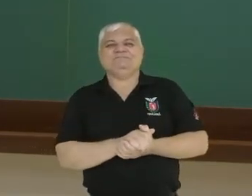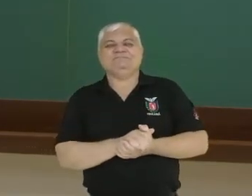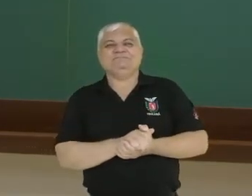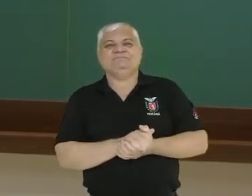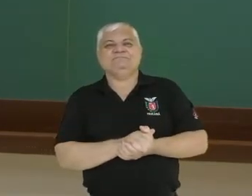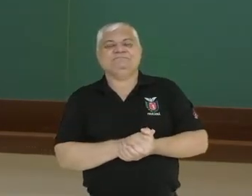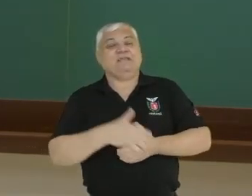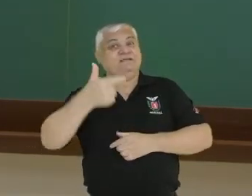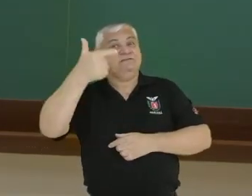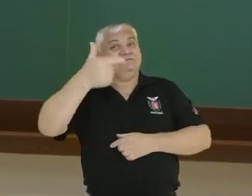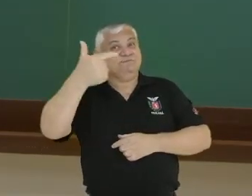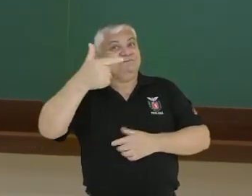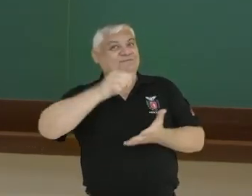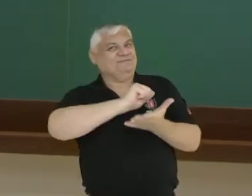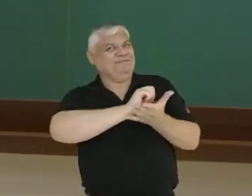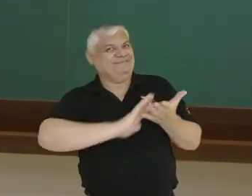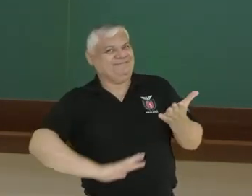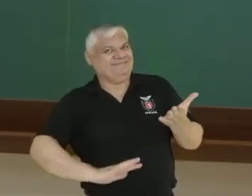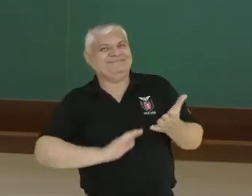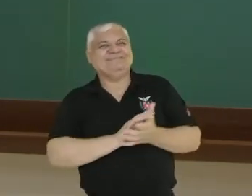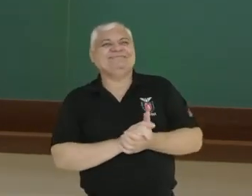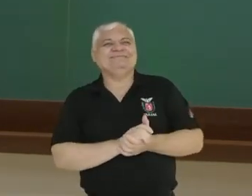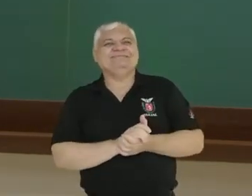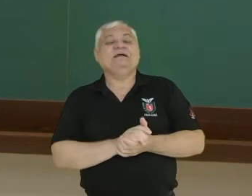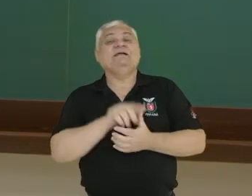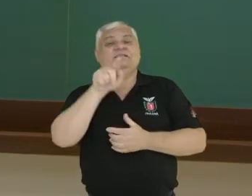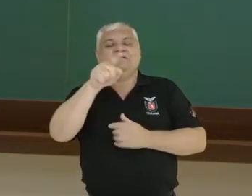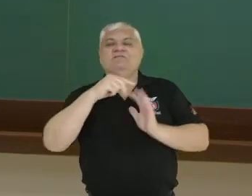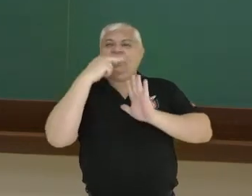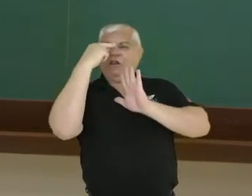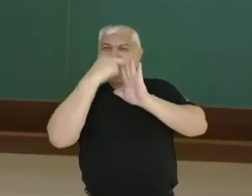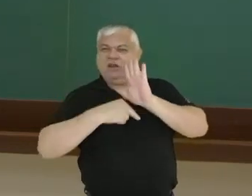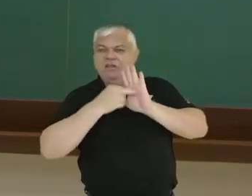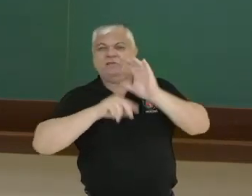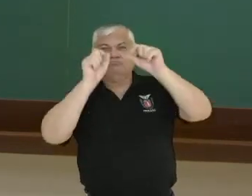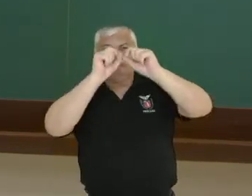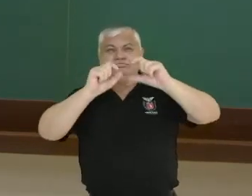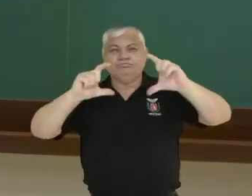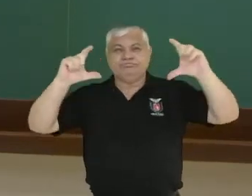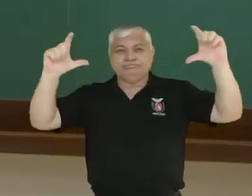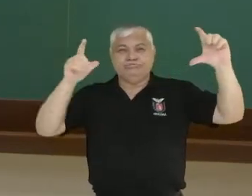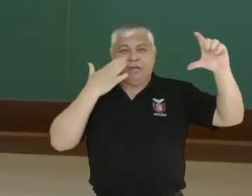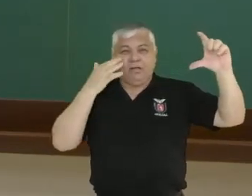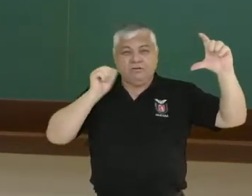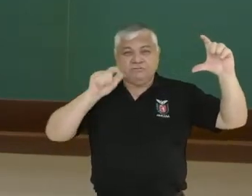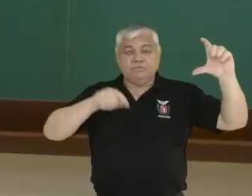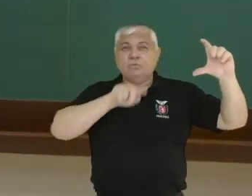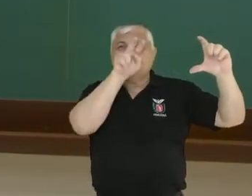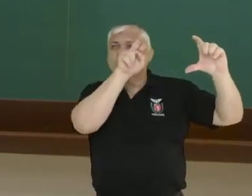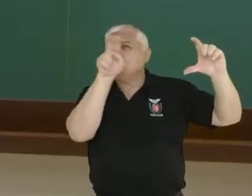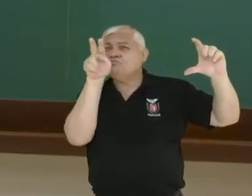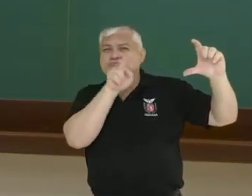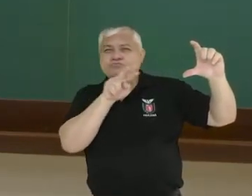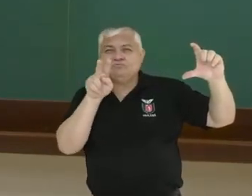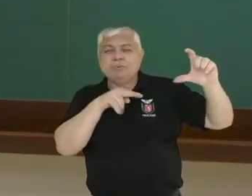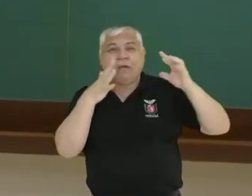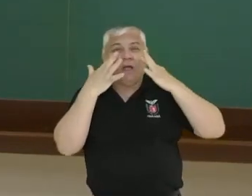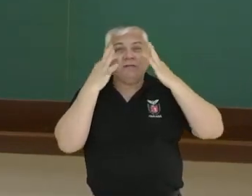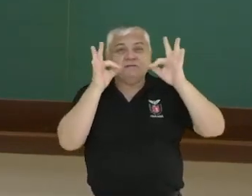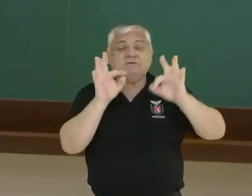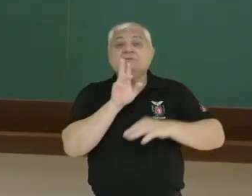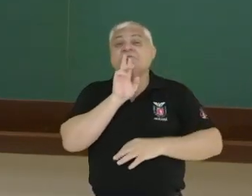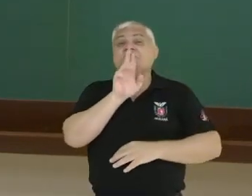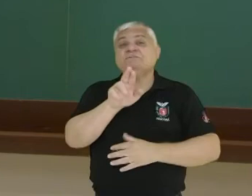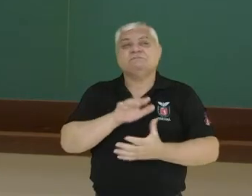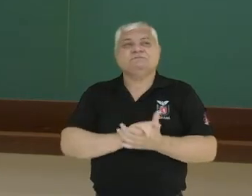Bom, agora vamos à atividade de número 2. Eu peço que você observe aqui o trecho, leia com atenção e responda o